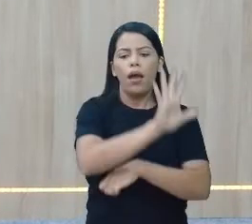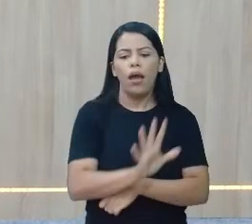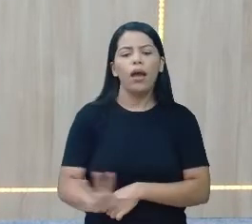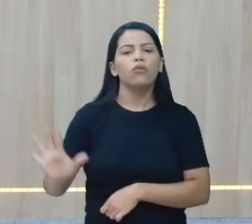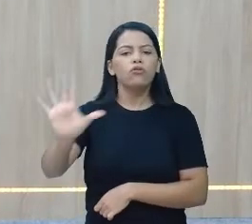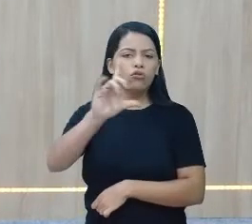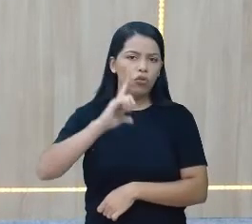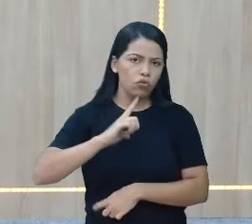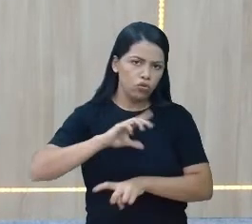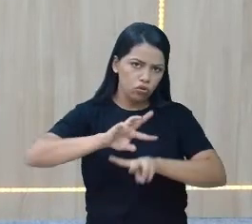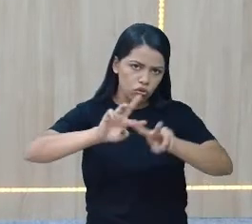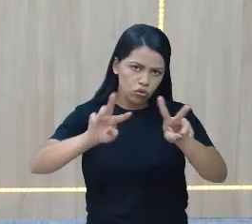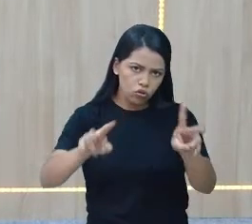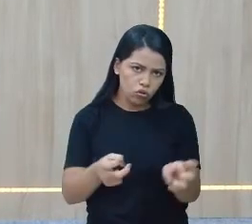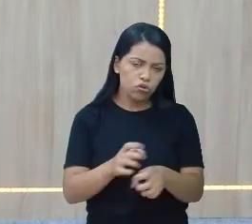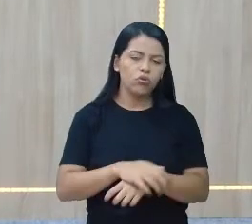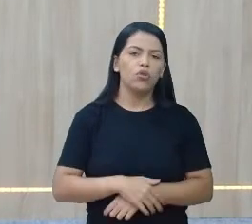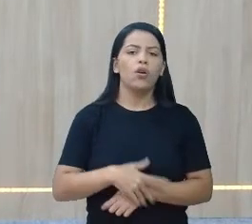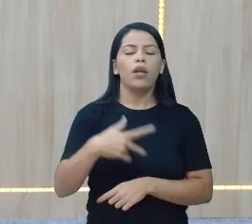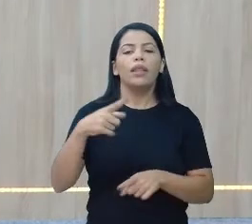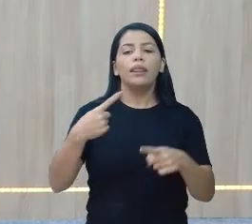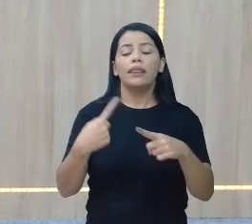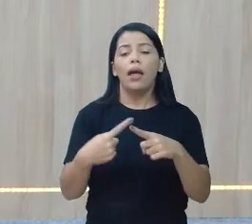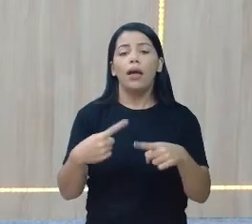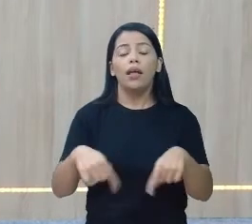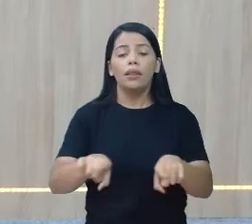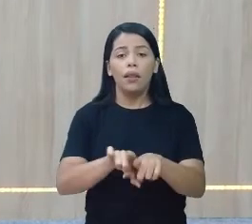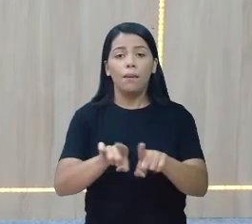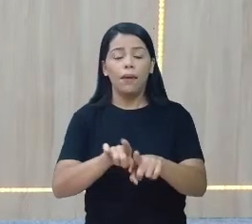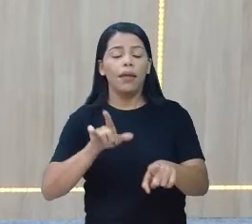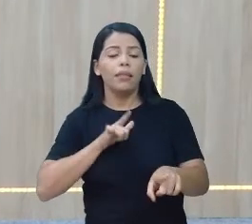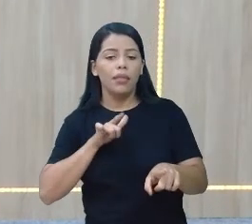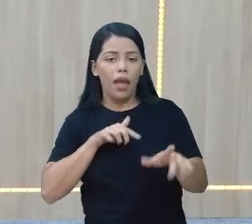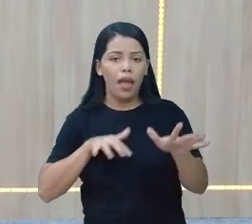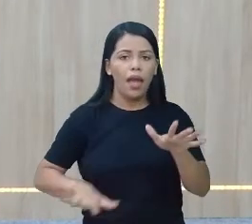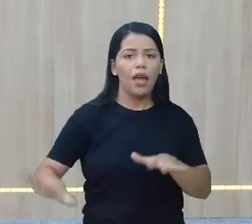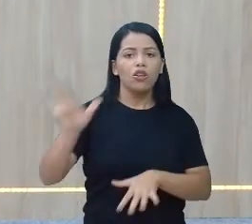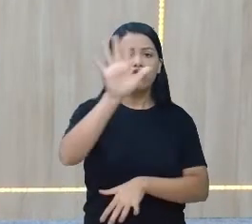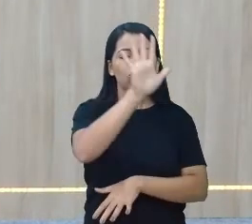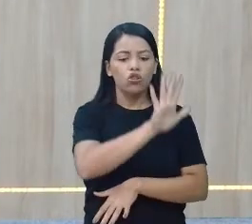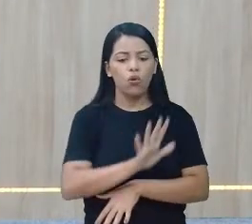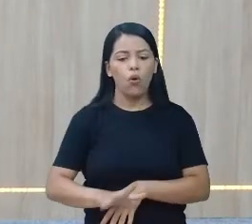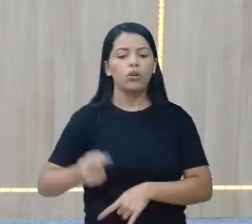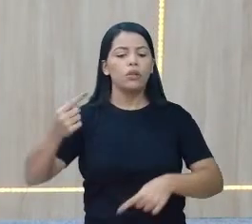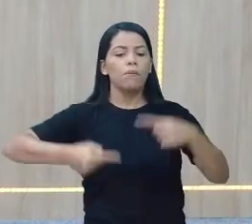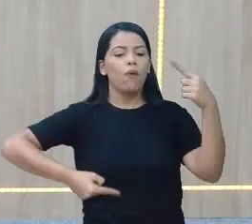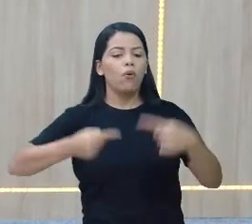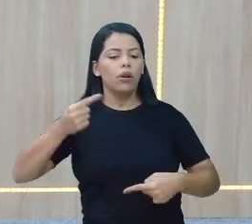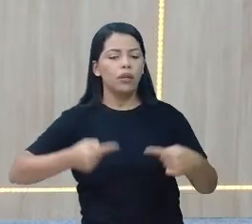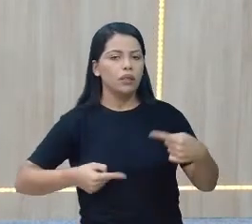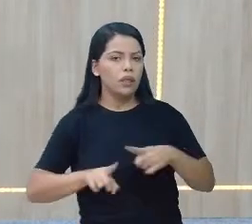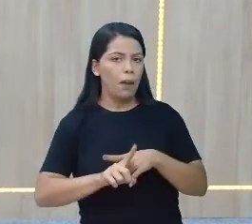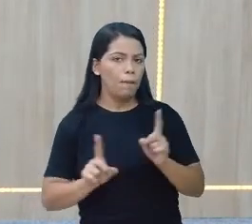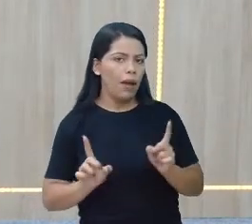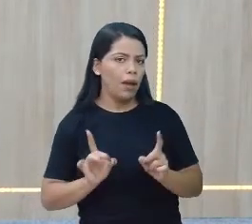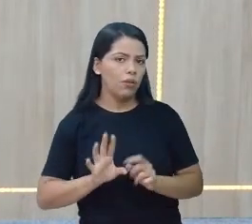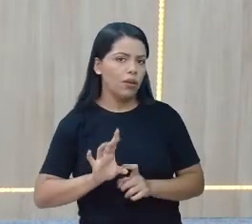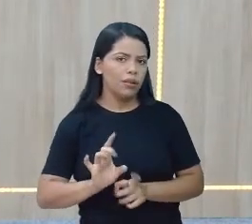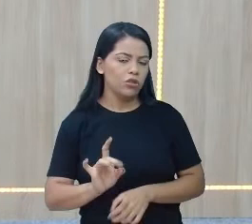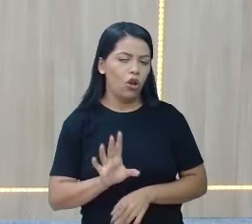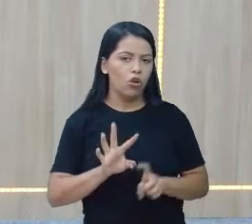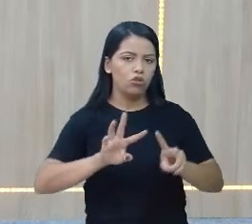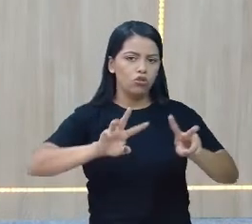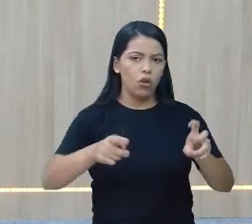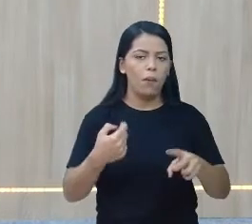pelaquela questão das regiões políticas. Isso também são territórios, mas não se limita a essa questão por causa de toda